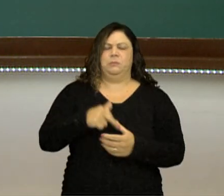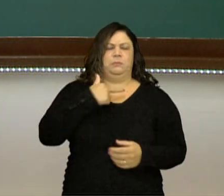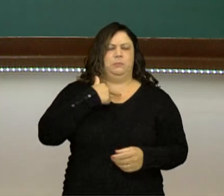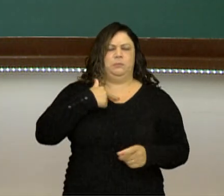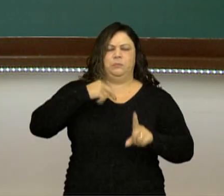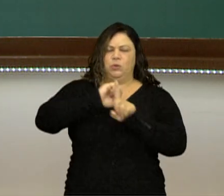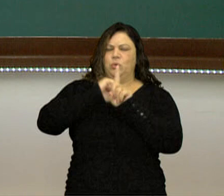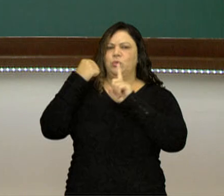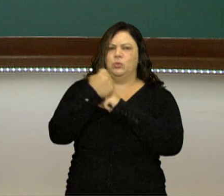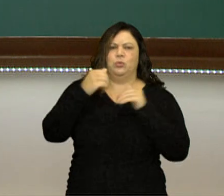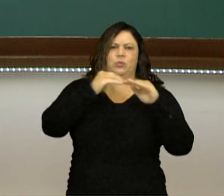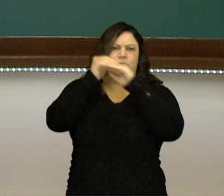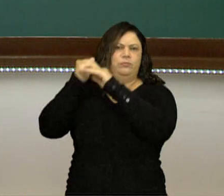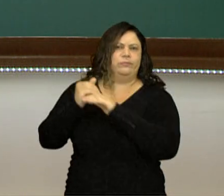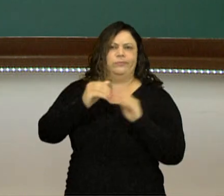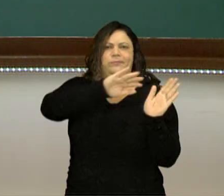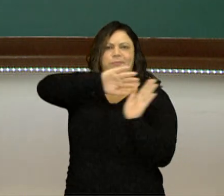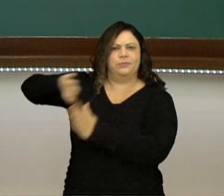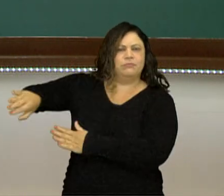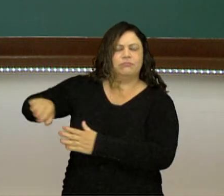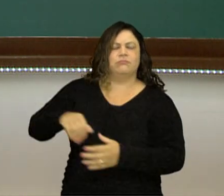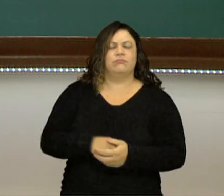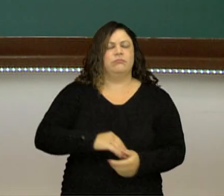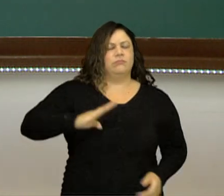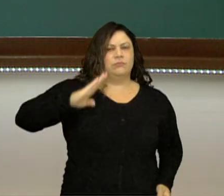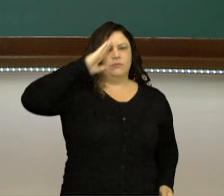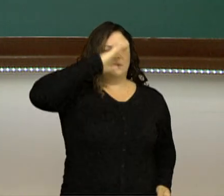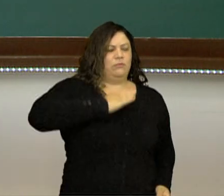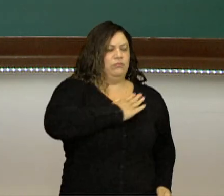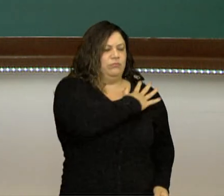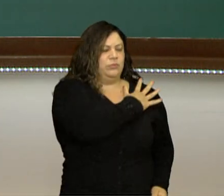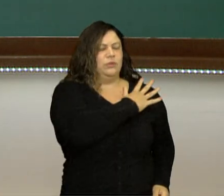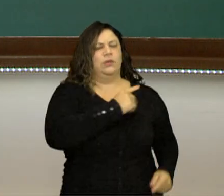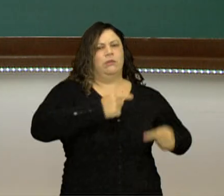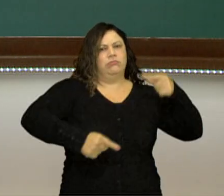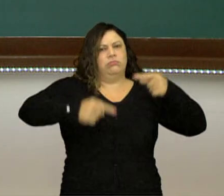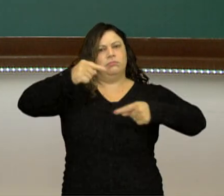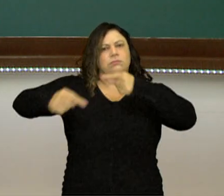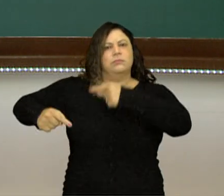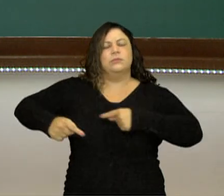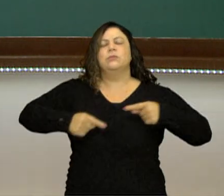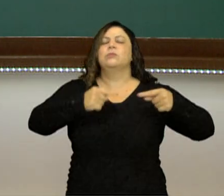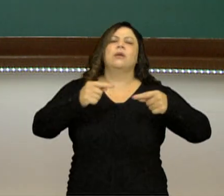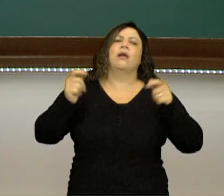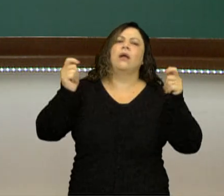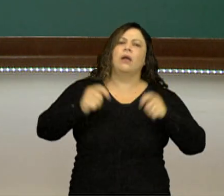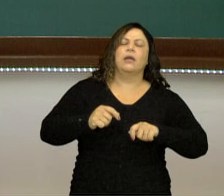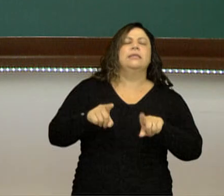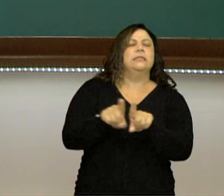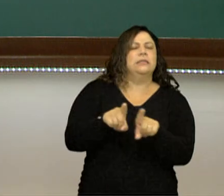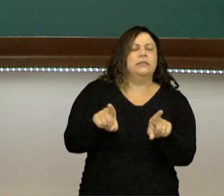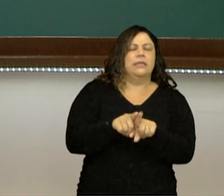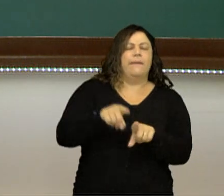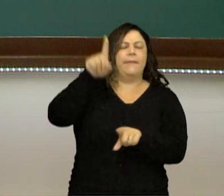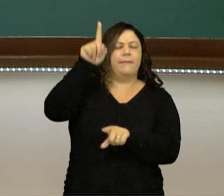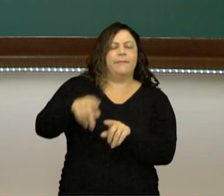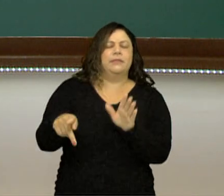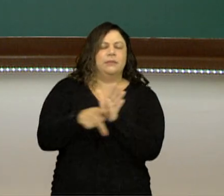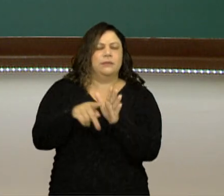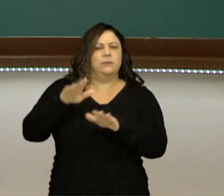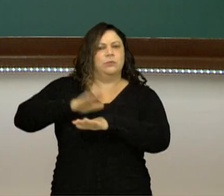antissocialista, além da militarização das instituições políticas. E esse regime, para fazer isso, vai se